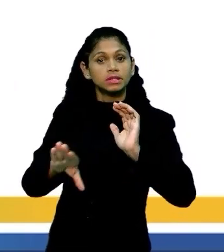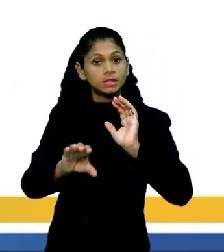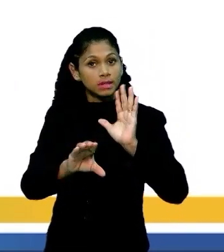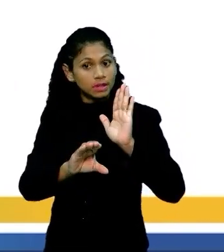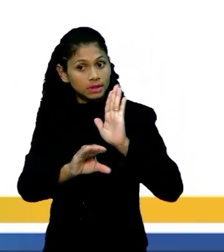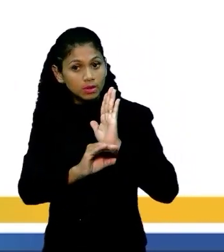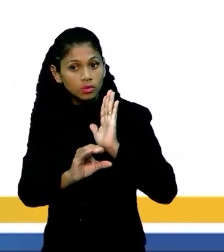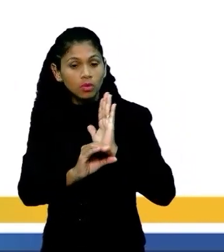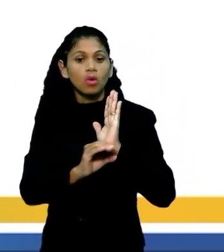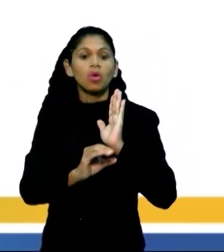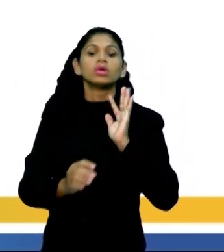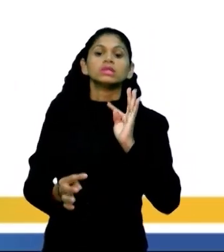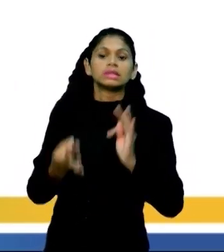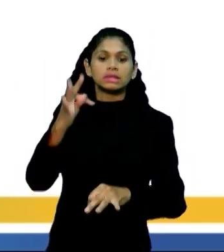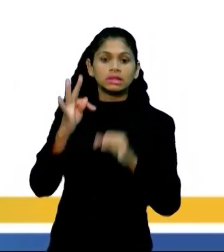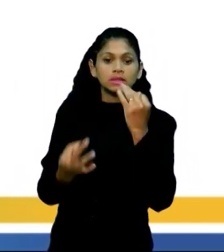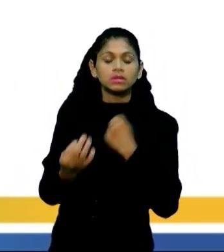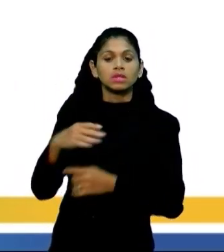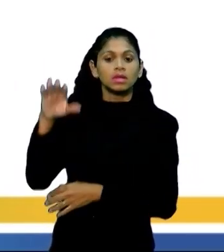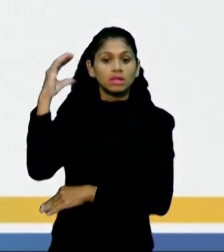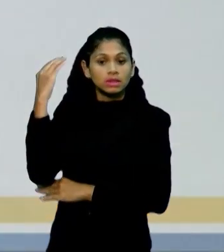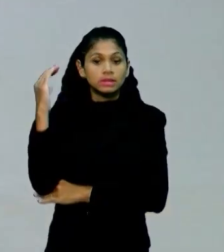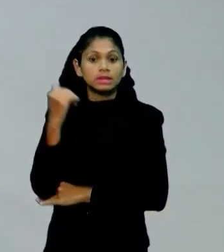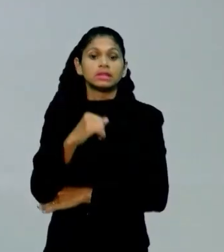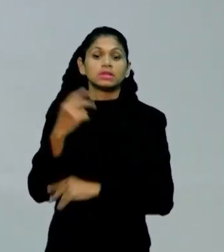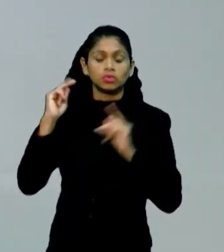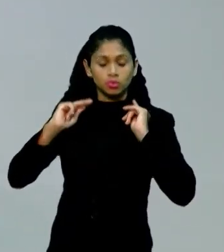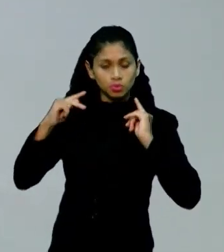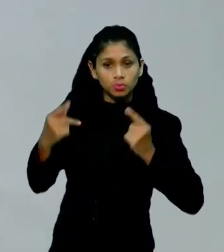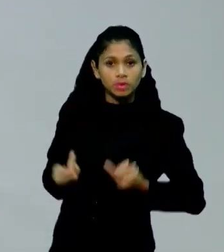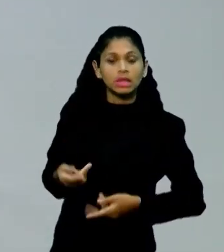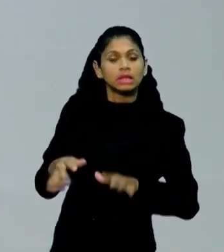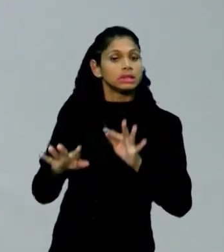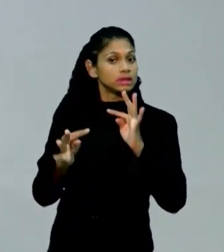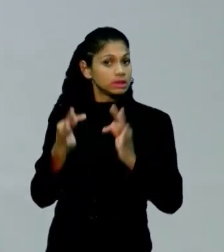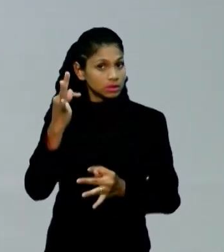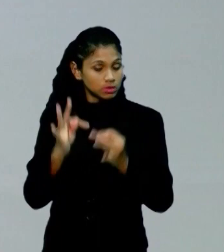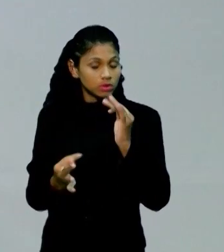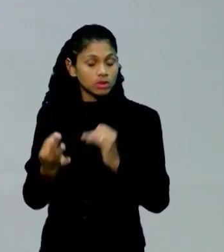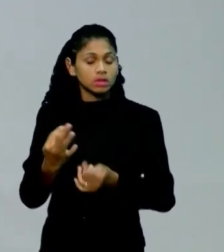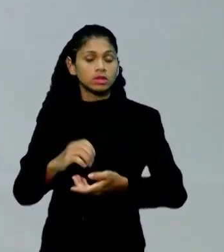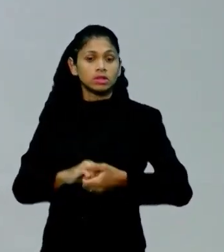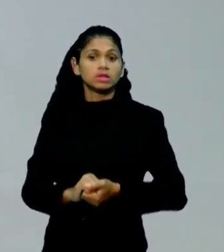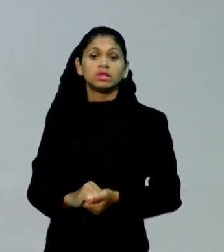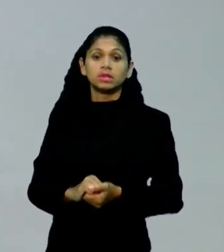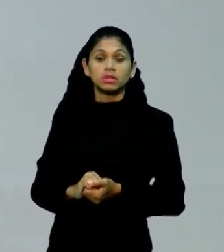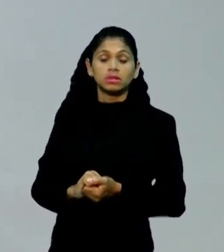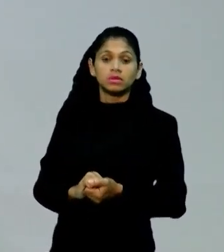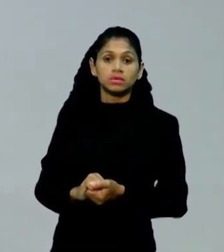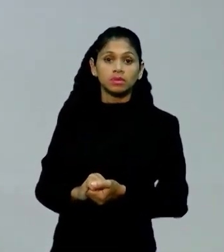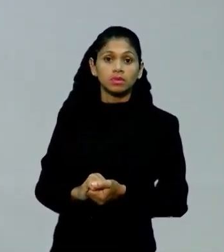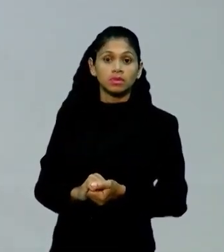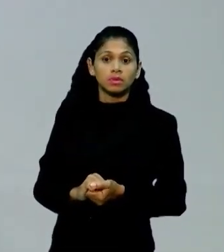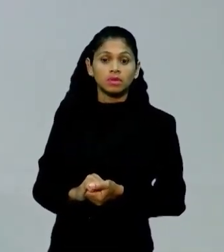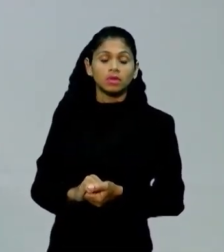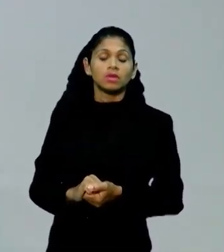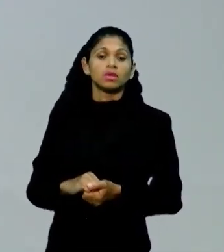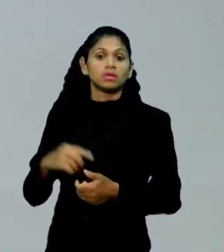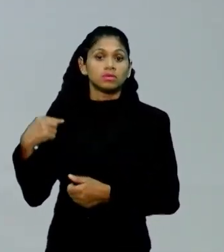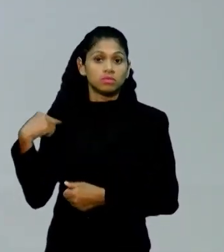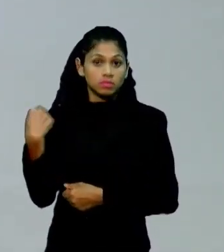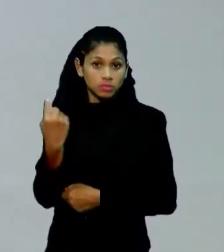e suas Tecnologias e matemáticas e suas Tecnologias Como o povo é tecnológico por quê Porque a gente está numa era moderna